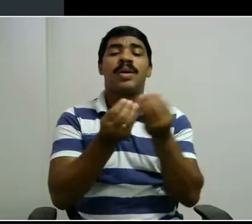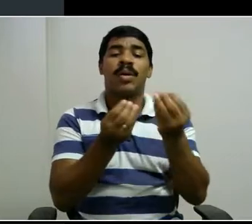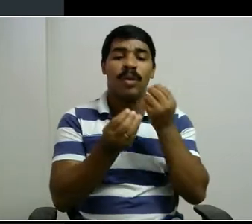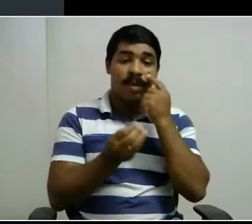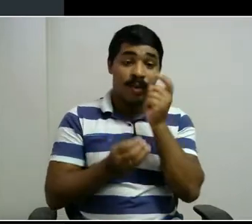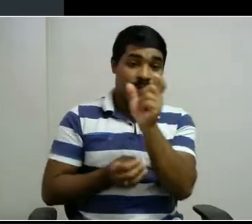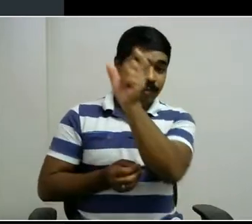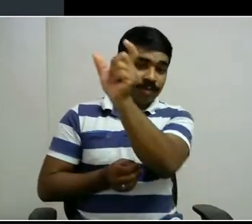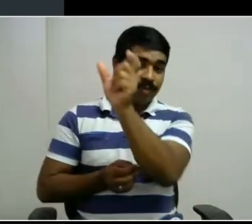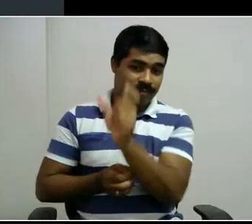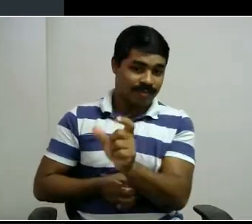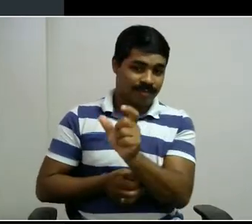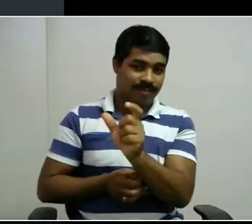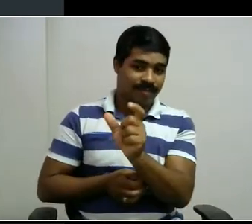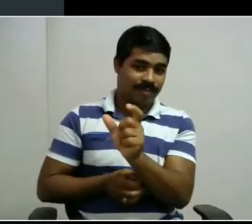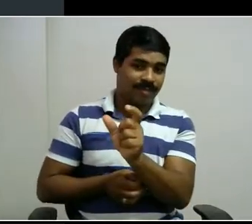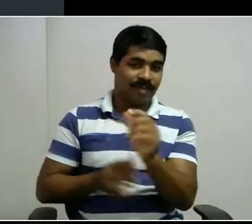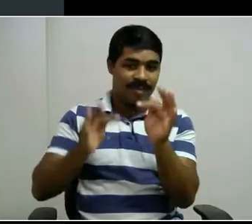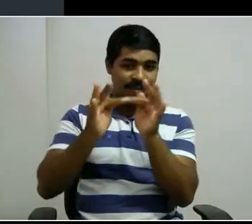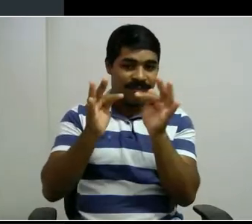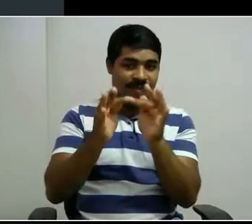vai igualar ela a zero.